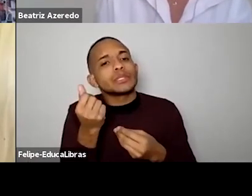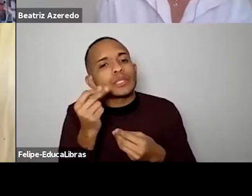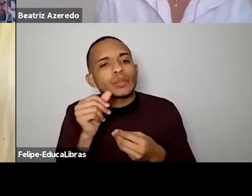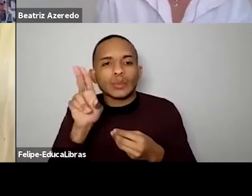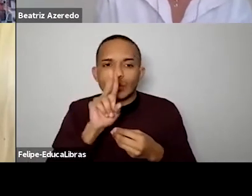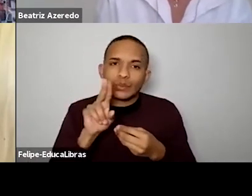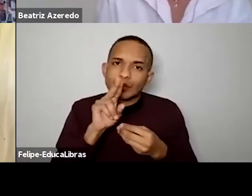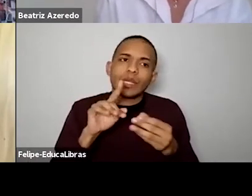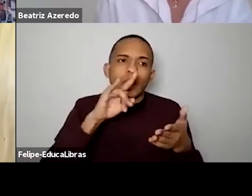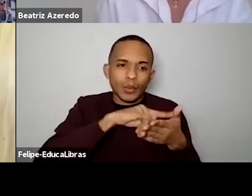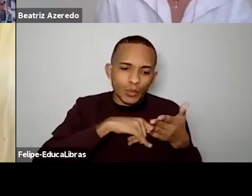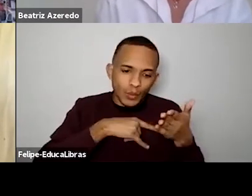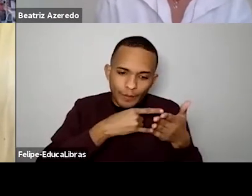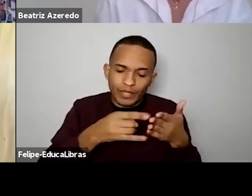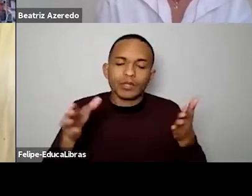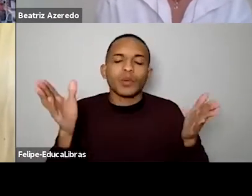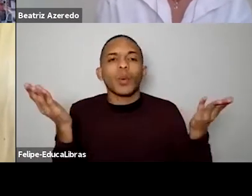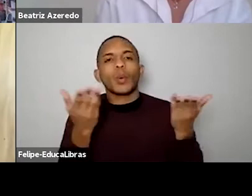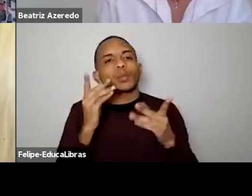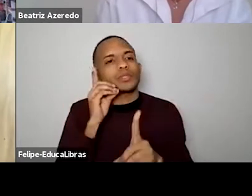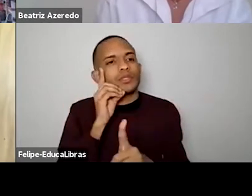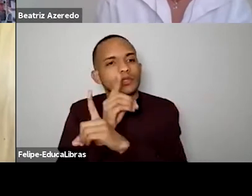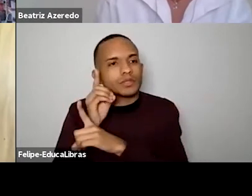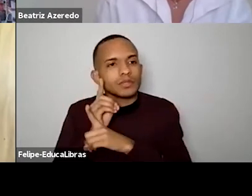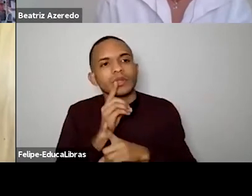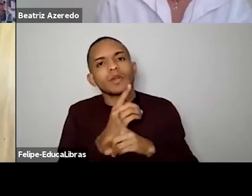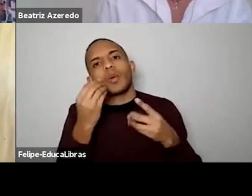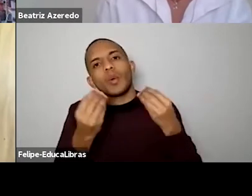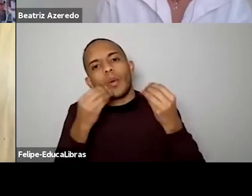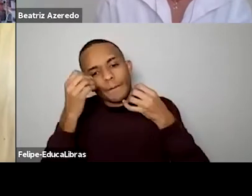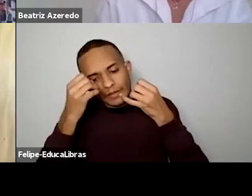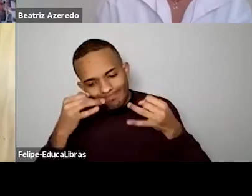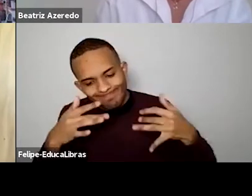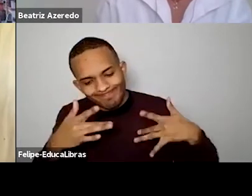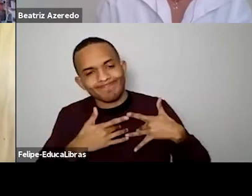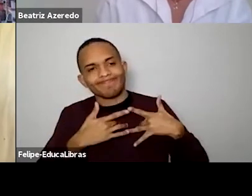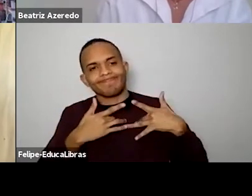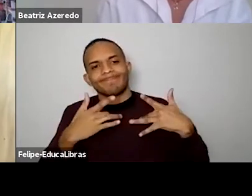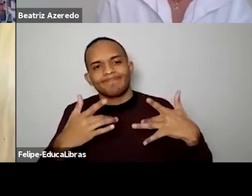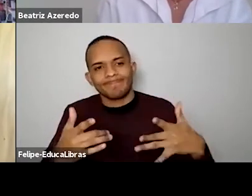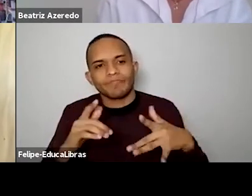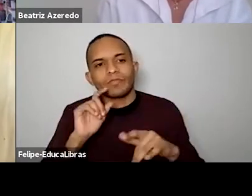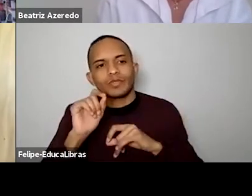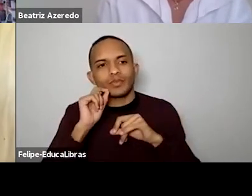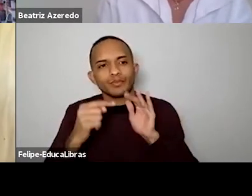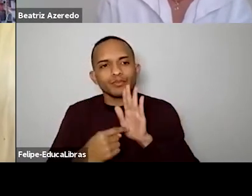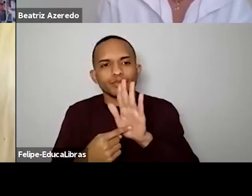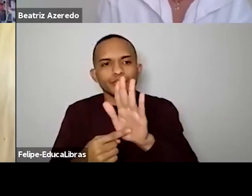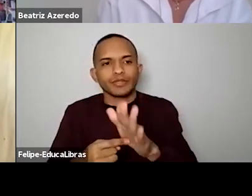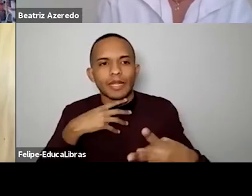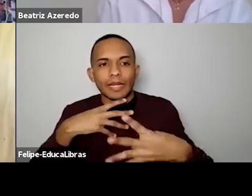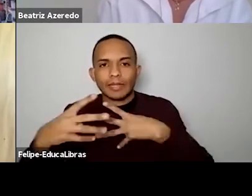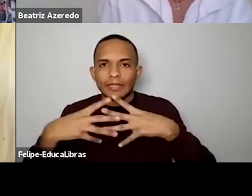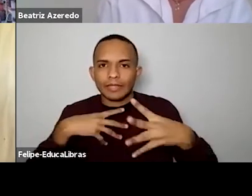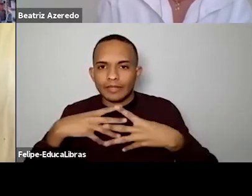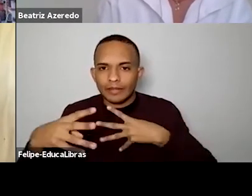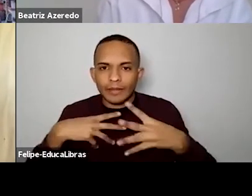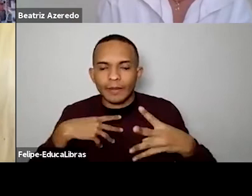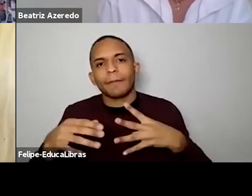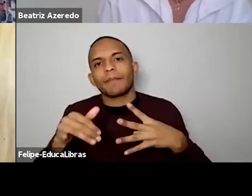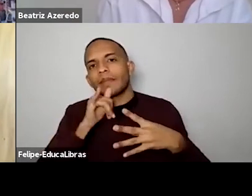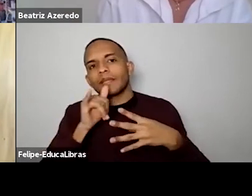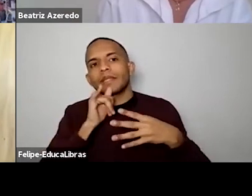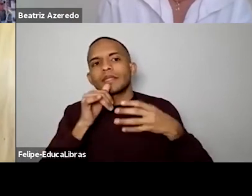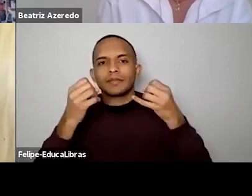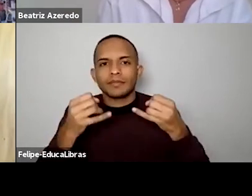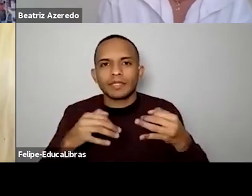do documento é que onde a gente se encontra mais, que é a narrativas engajadoras, que é mostrar pela transparência, contando o impacto,